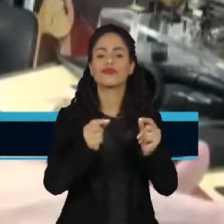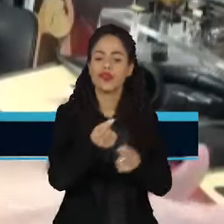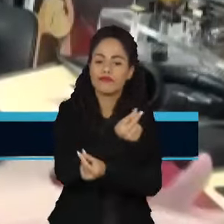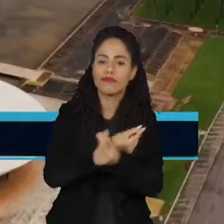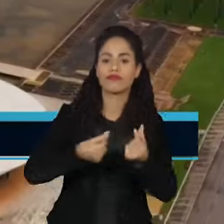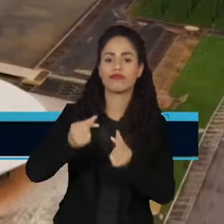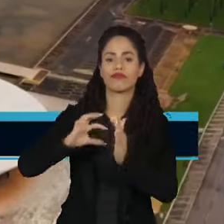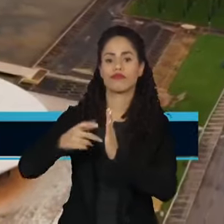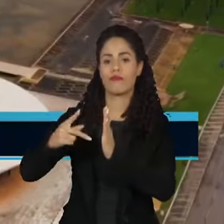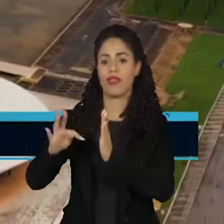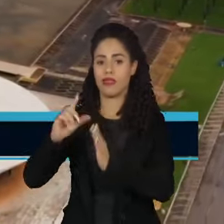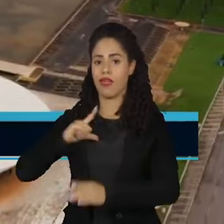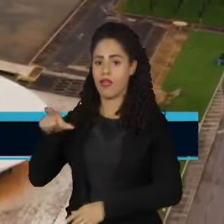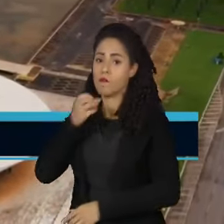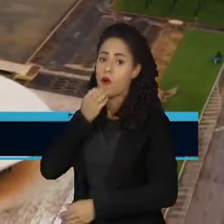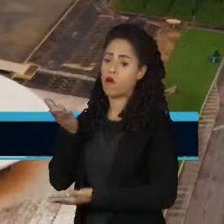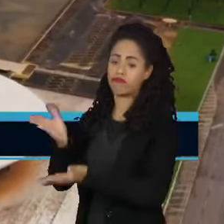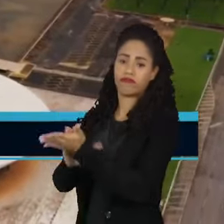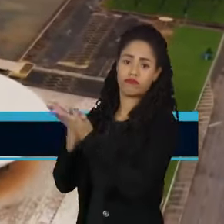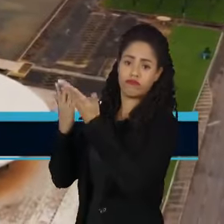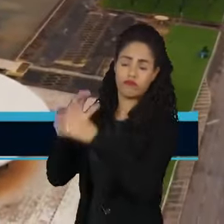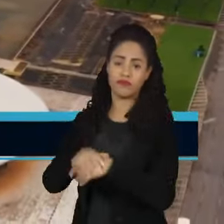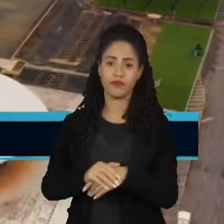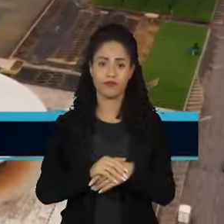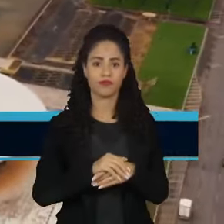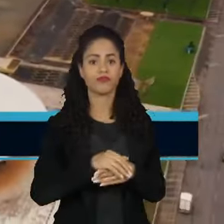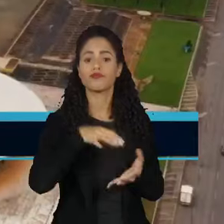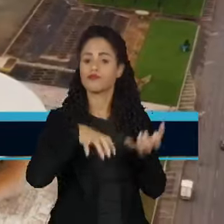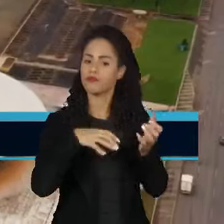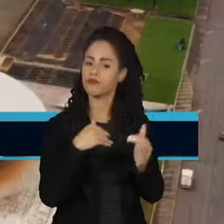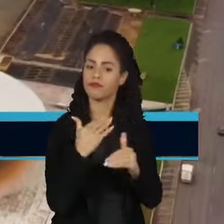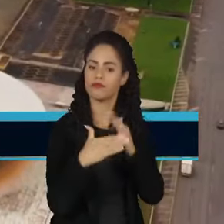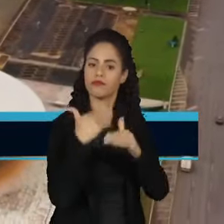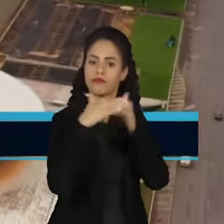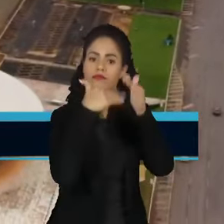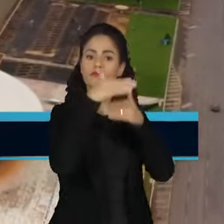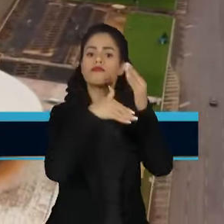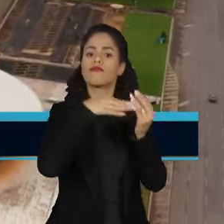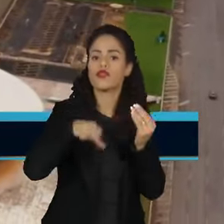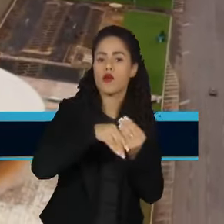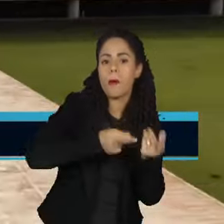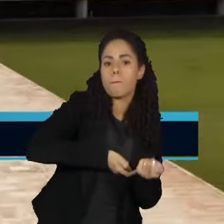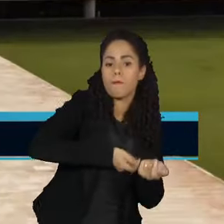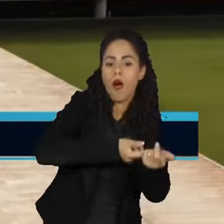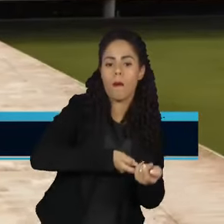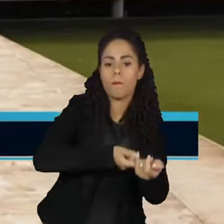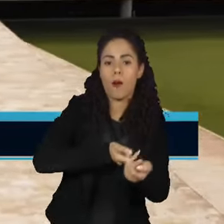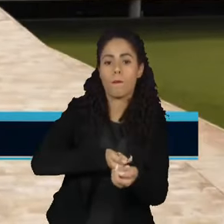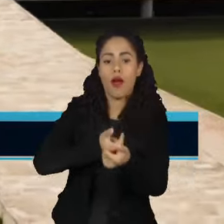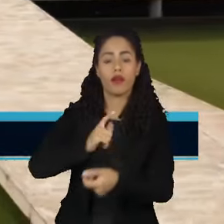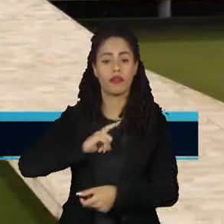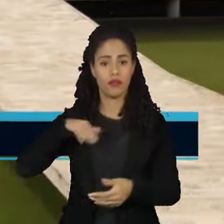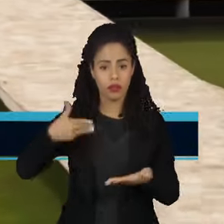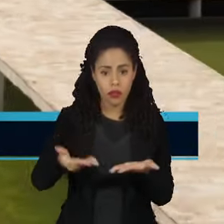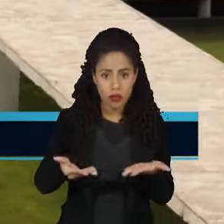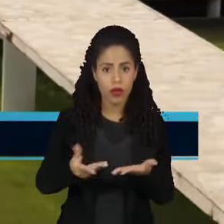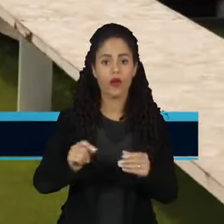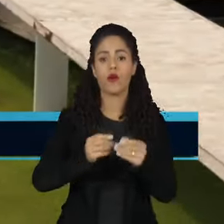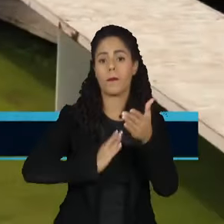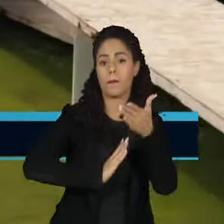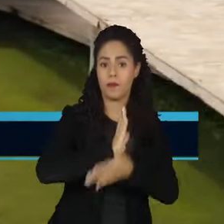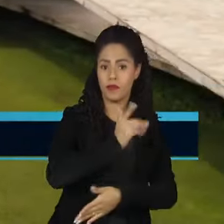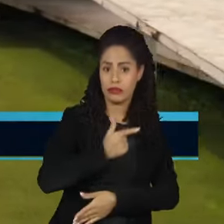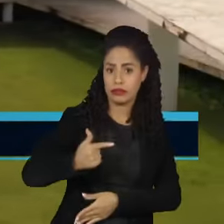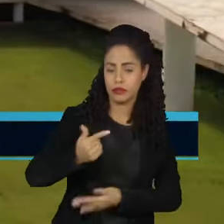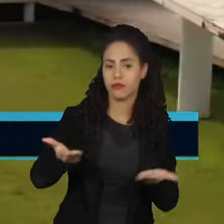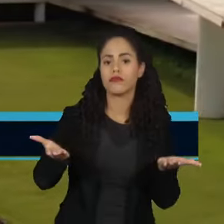PT suporta. Já no Congresso, avançam projetos que aumentam a lista de benefícios fiscais. O mais recente, aprovado esta